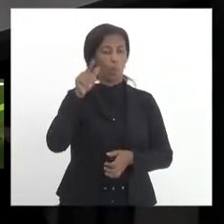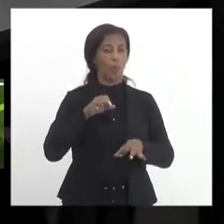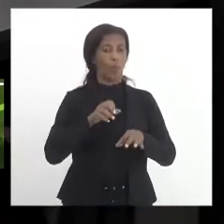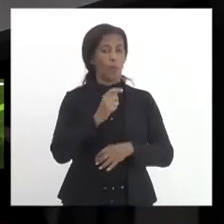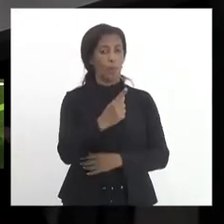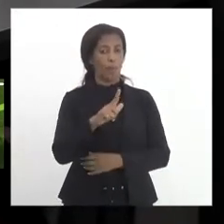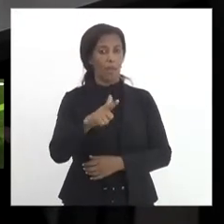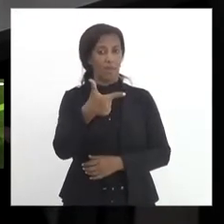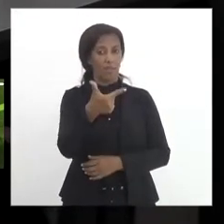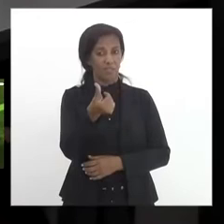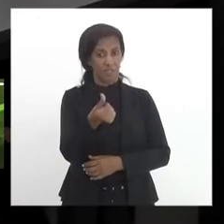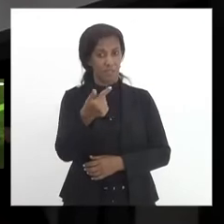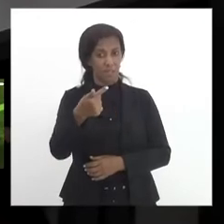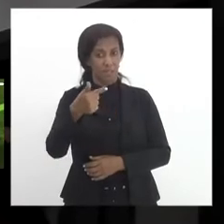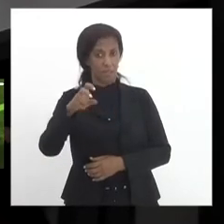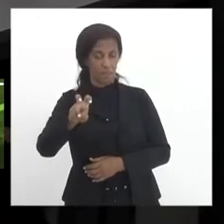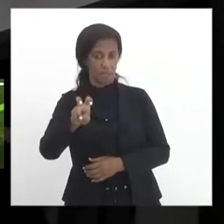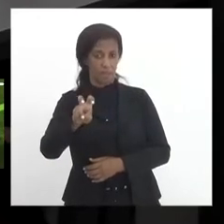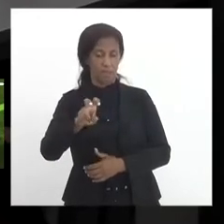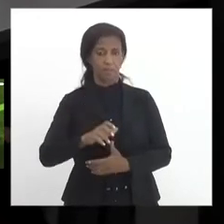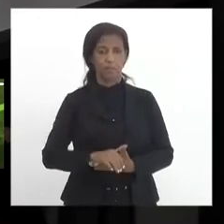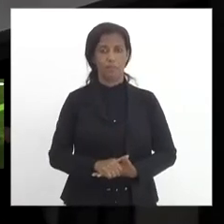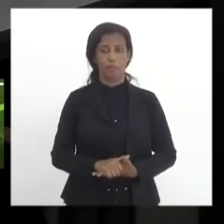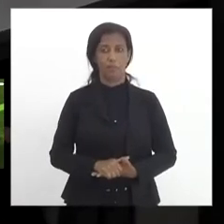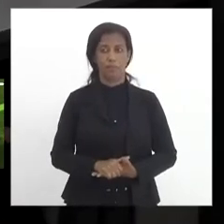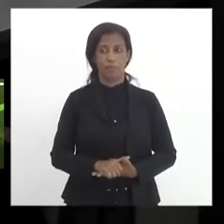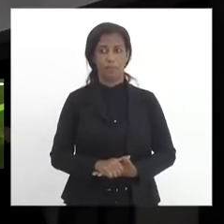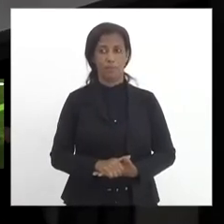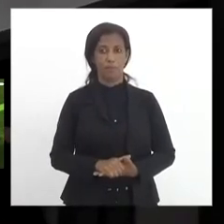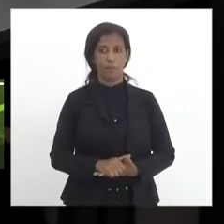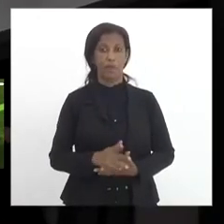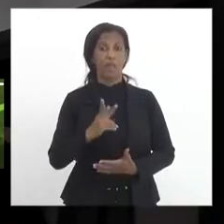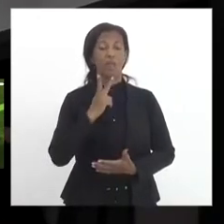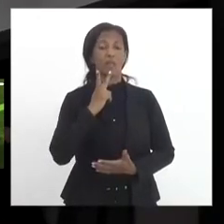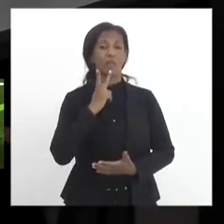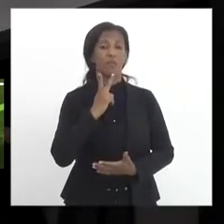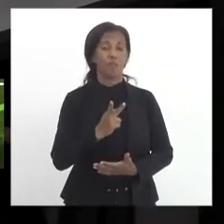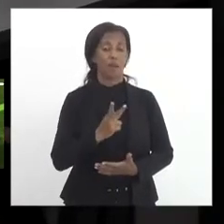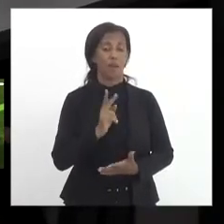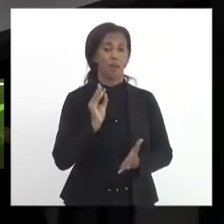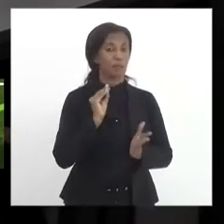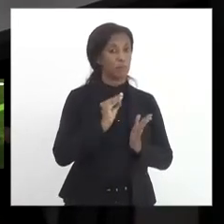de lei 2675, ele é abrangente, ele fala sobre